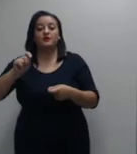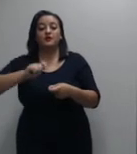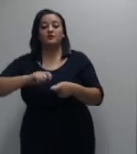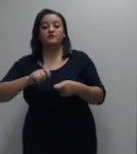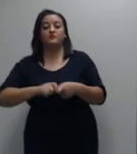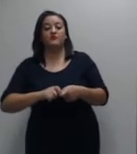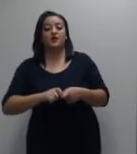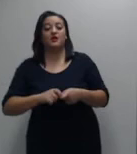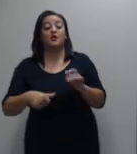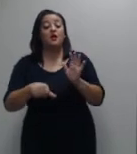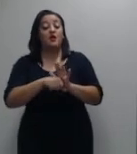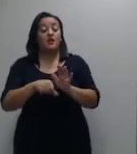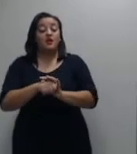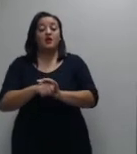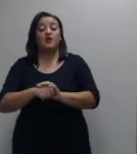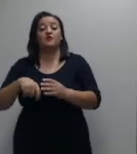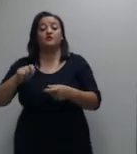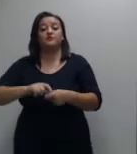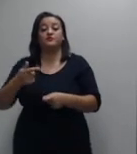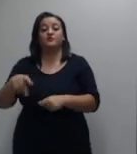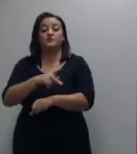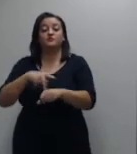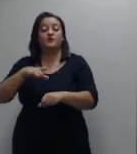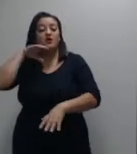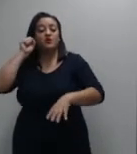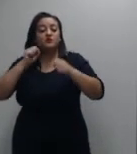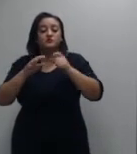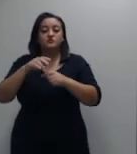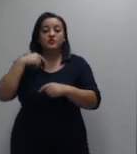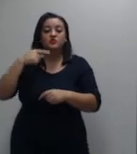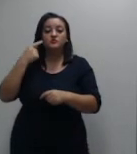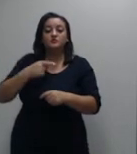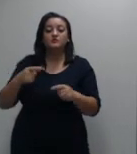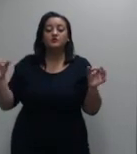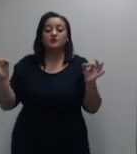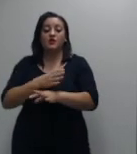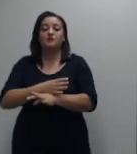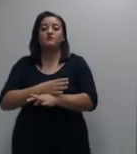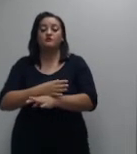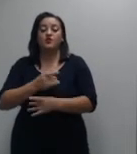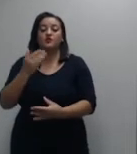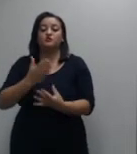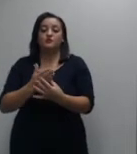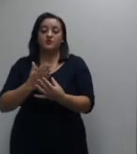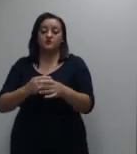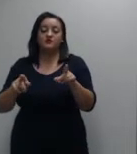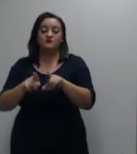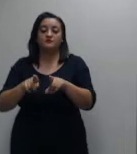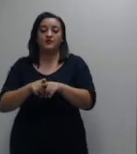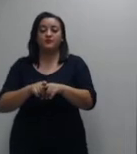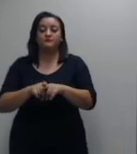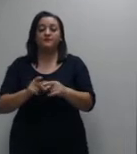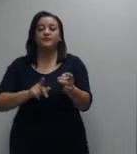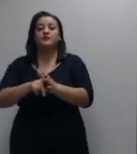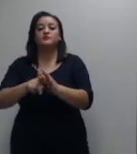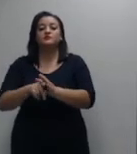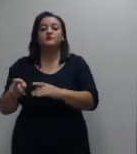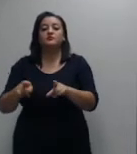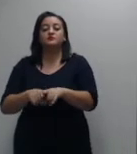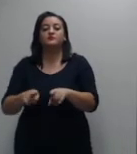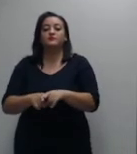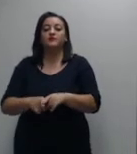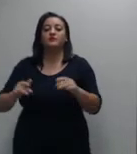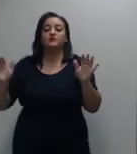no exterior veicula o enterro do advogado que declarou encerramento do próprio as questões que